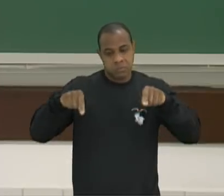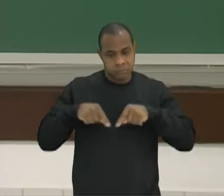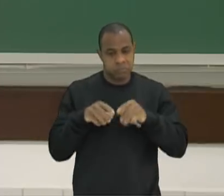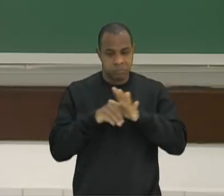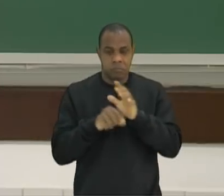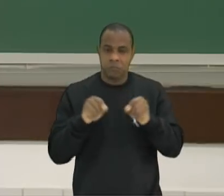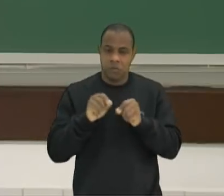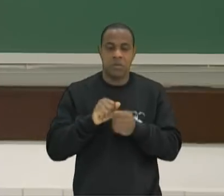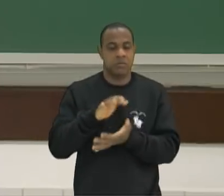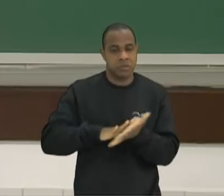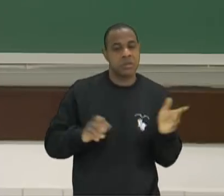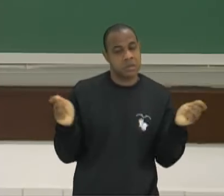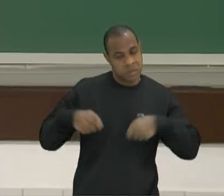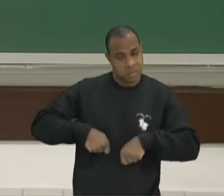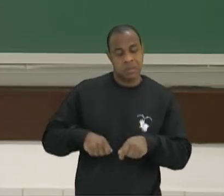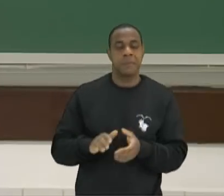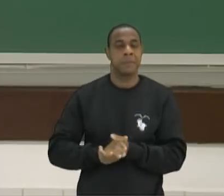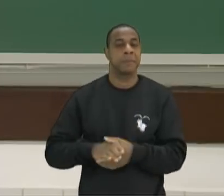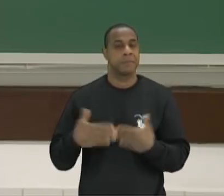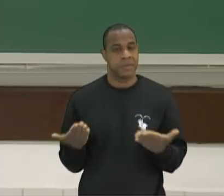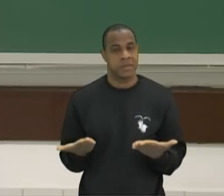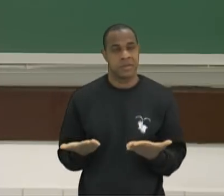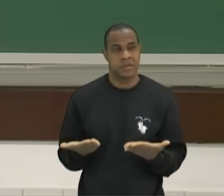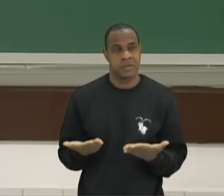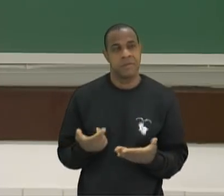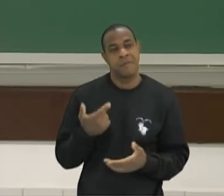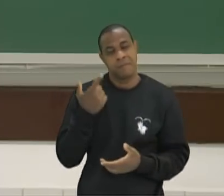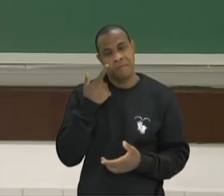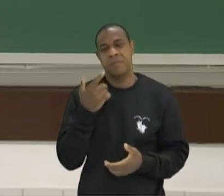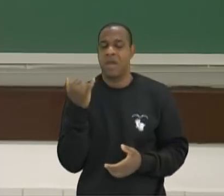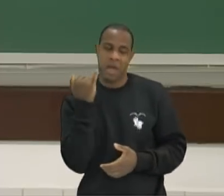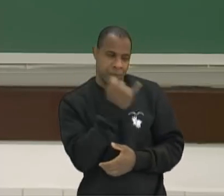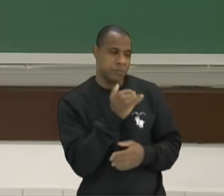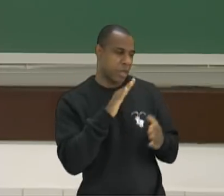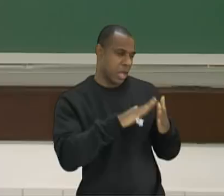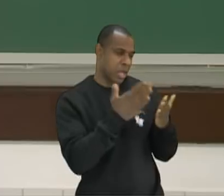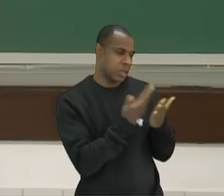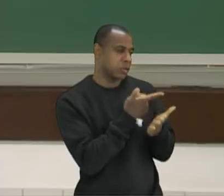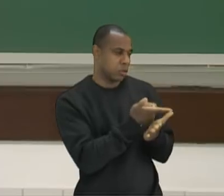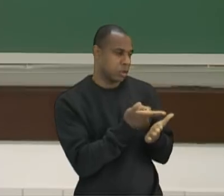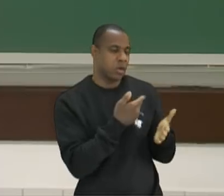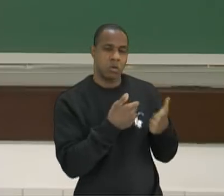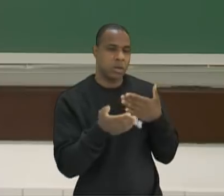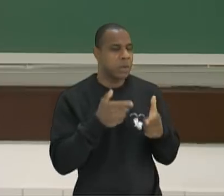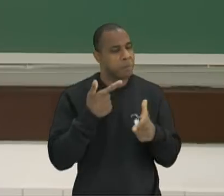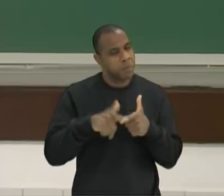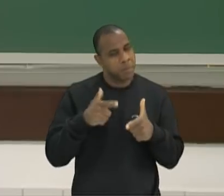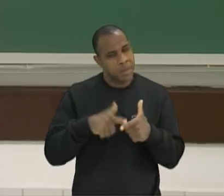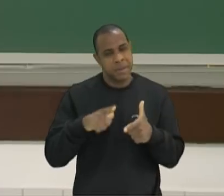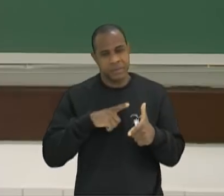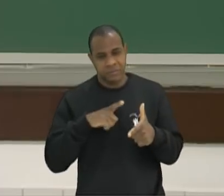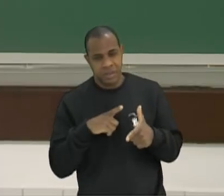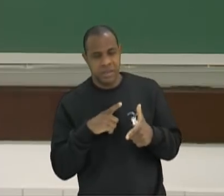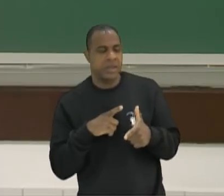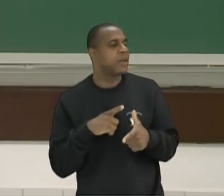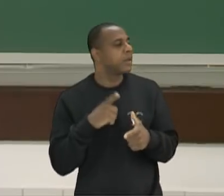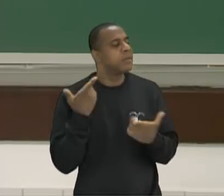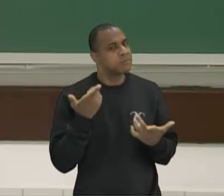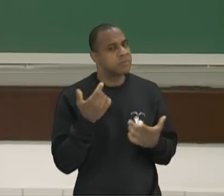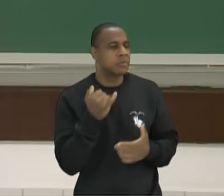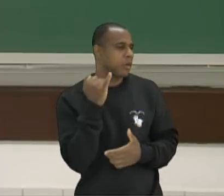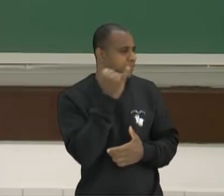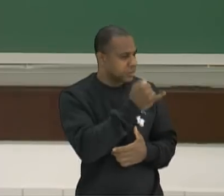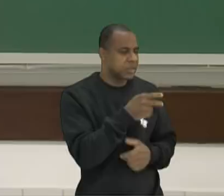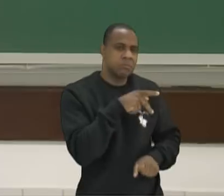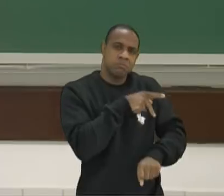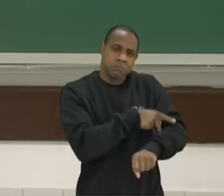para vocês é de que notifique a sua escola. Qualquer situação que venha ocorrer, faça com que sua